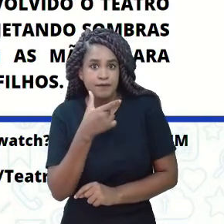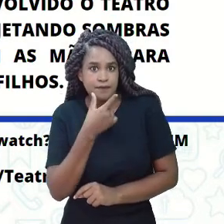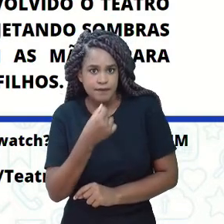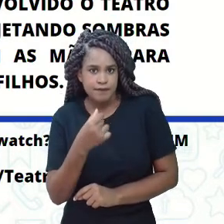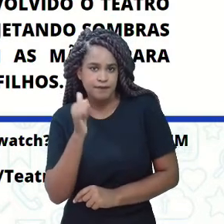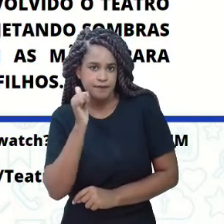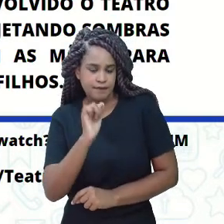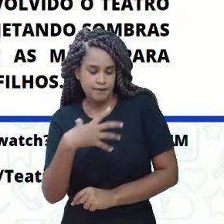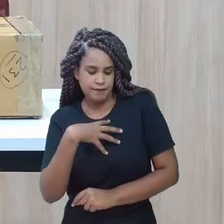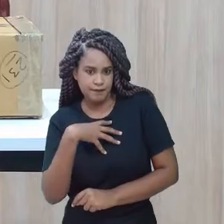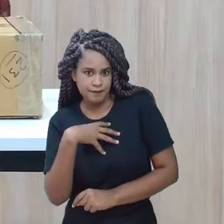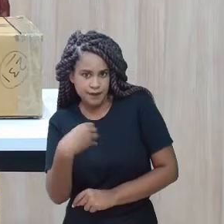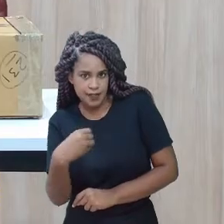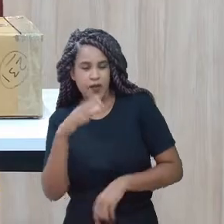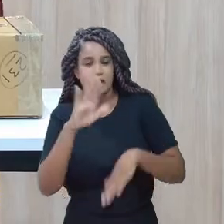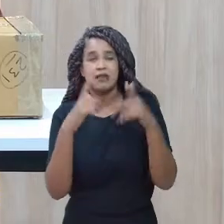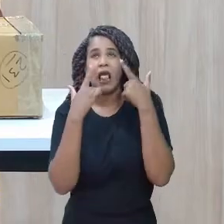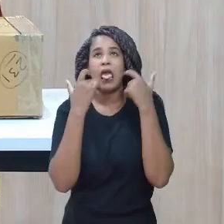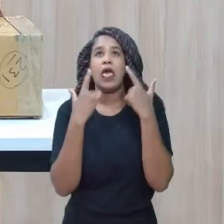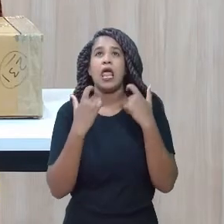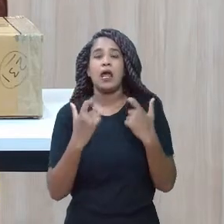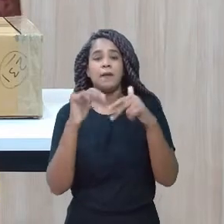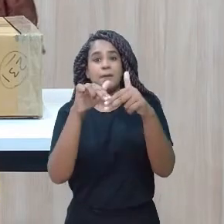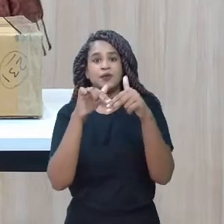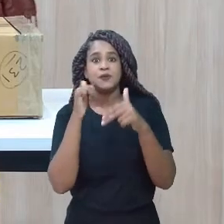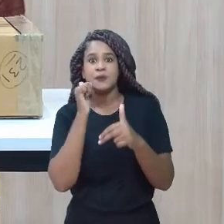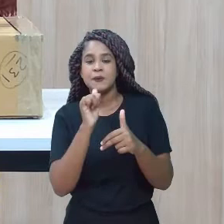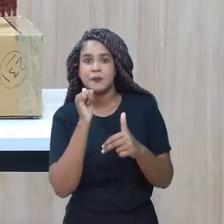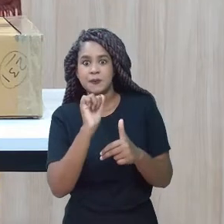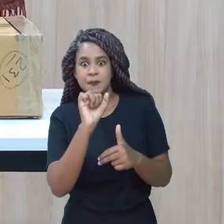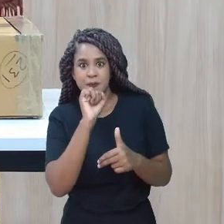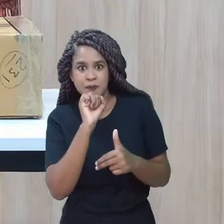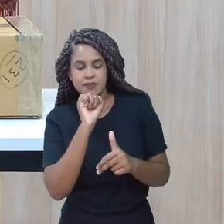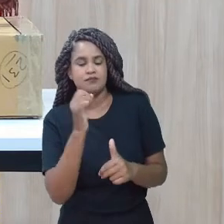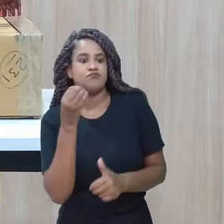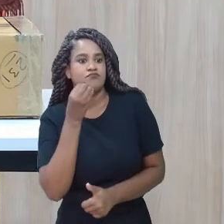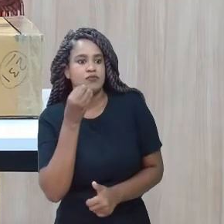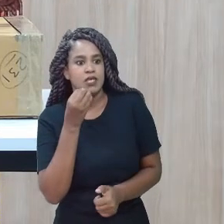criança chorava, se agoniava, e ela,